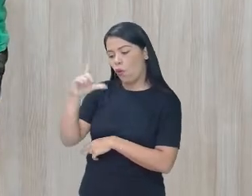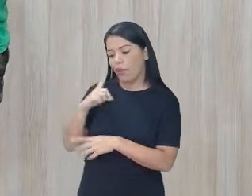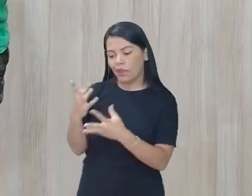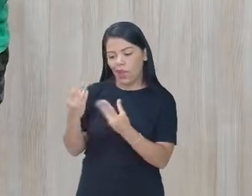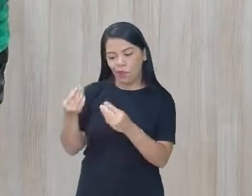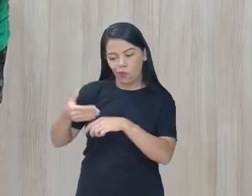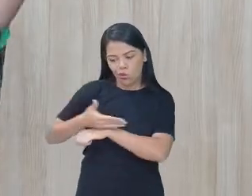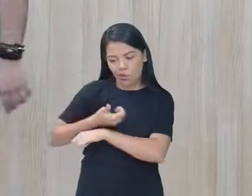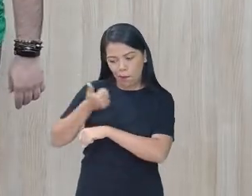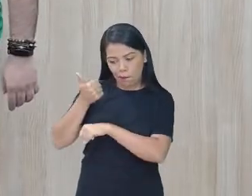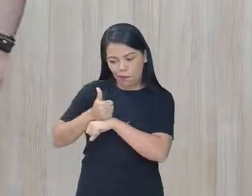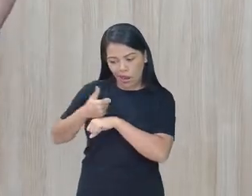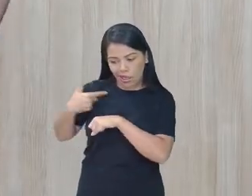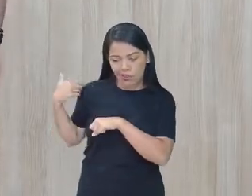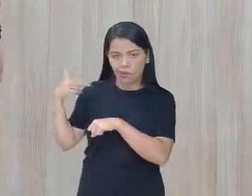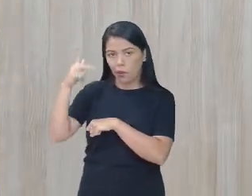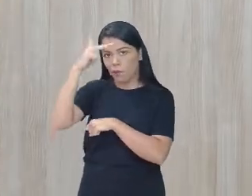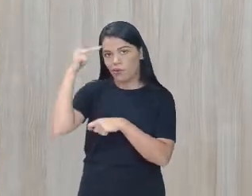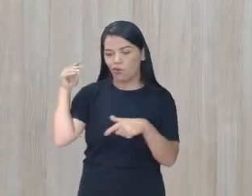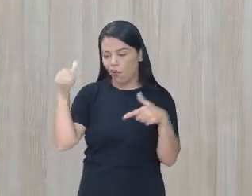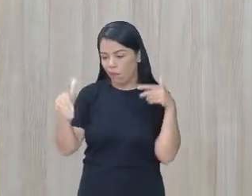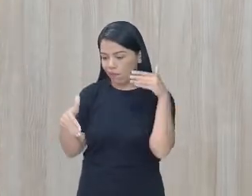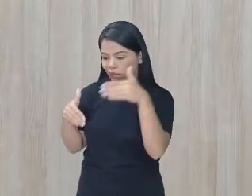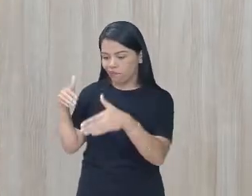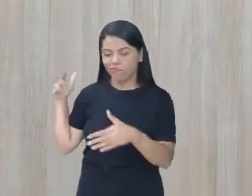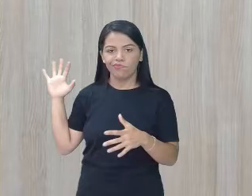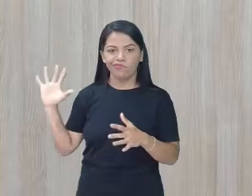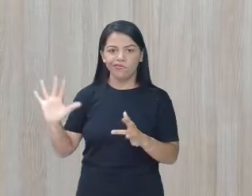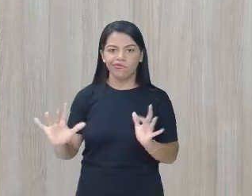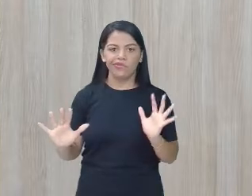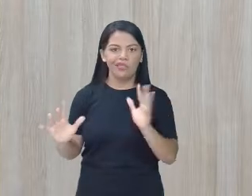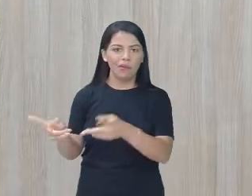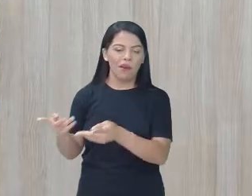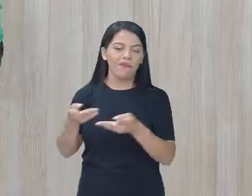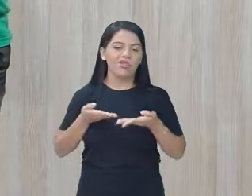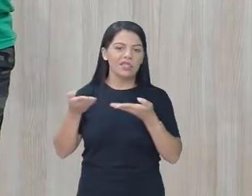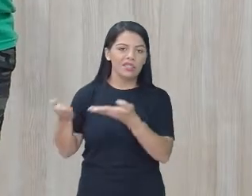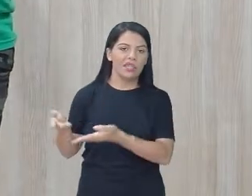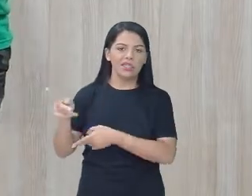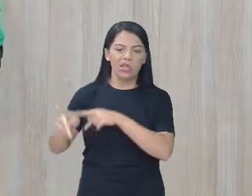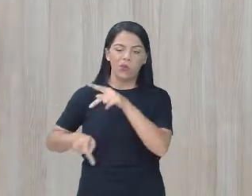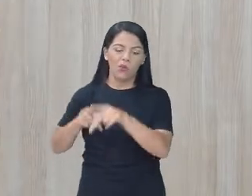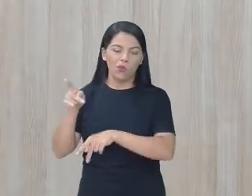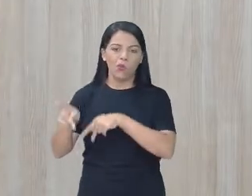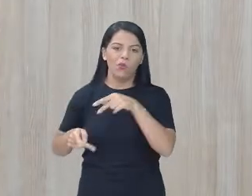visitação pública, né? Então, a ideia era trazer um pouquinho